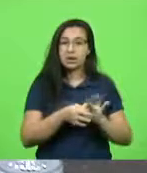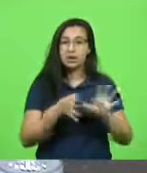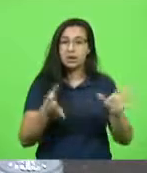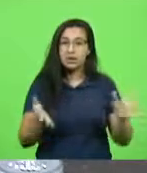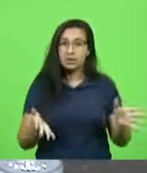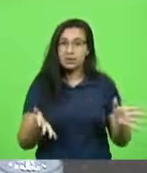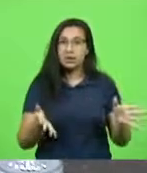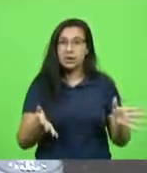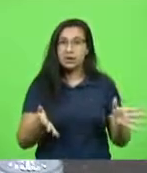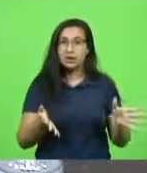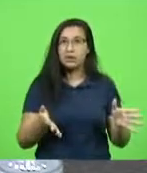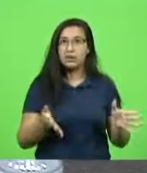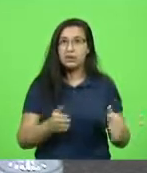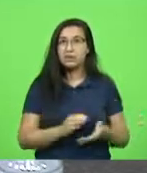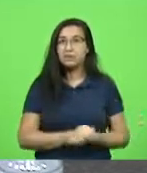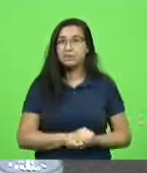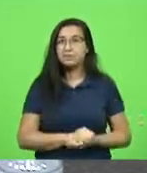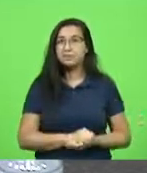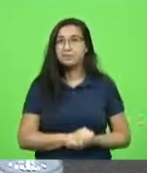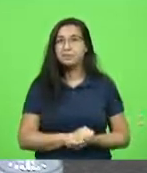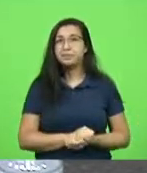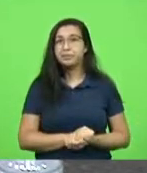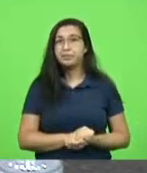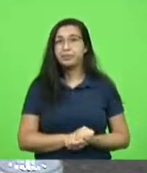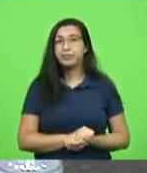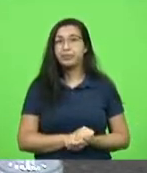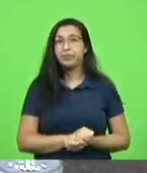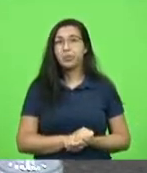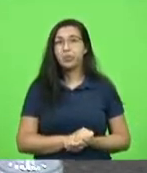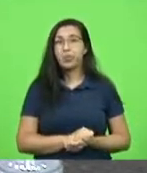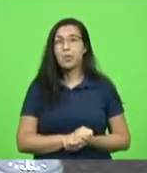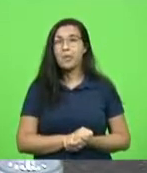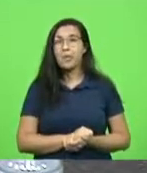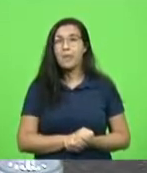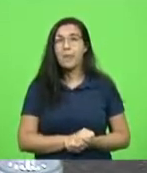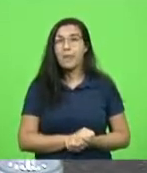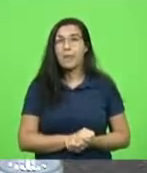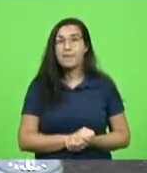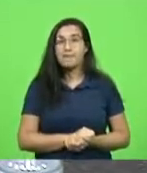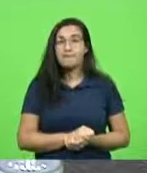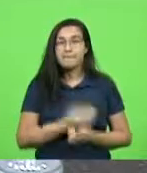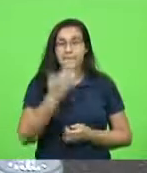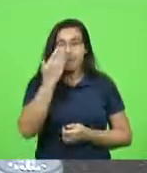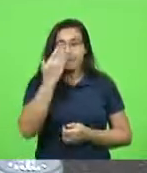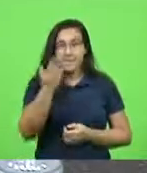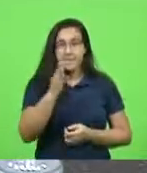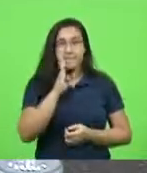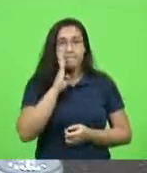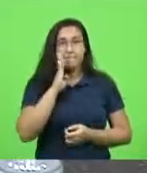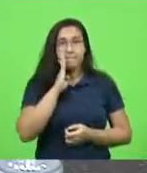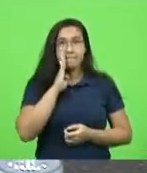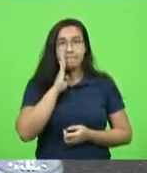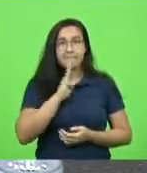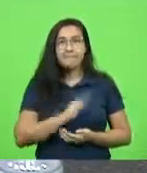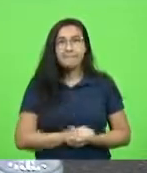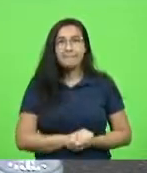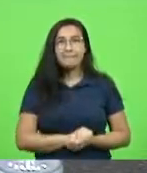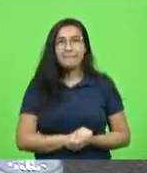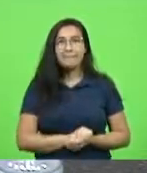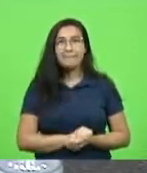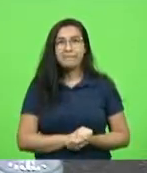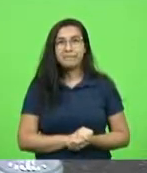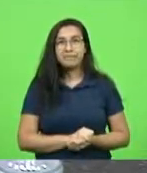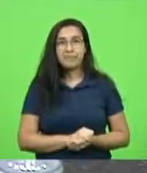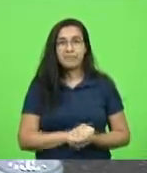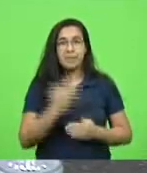para concluir mais mais mais um minuto do deputado Obrigado o deputado Berlanda é